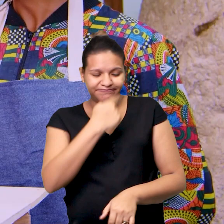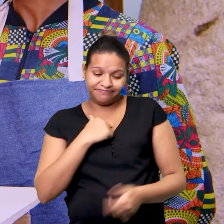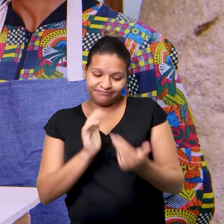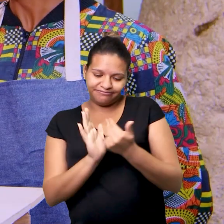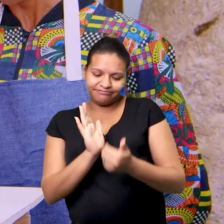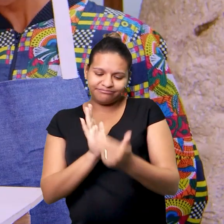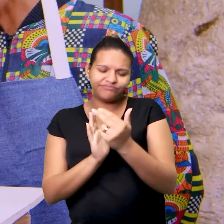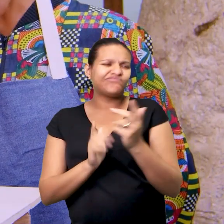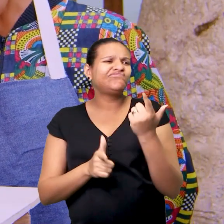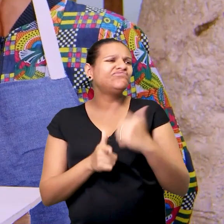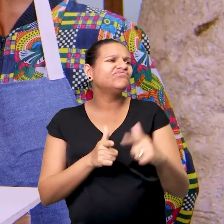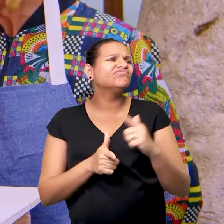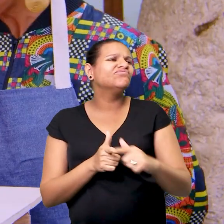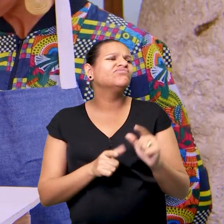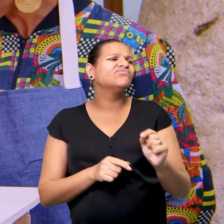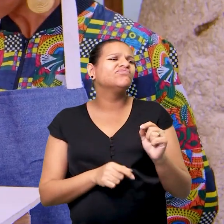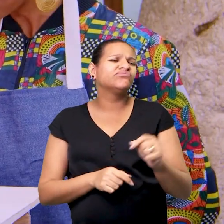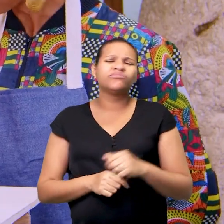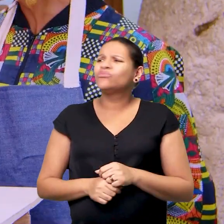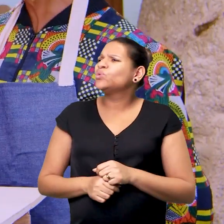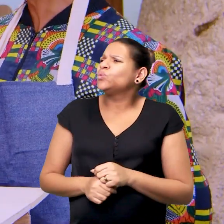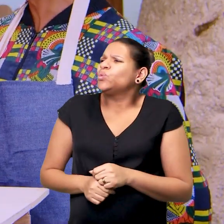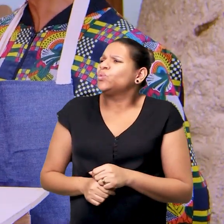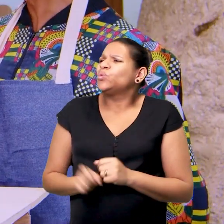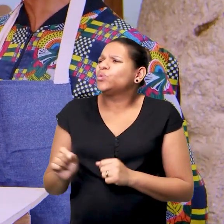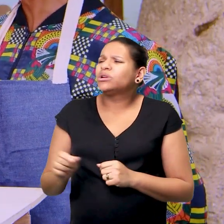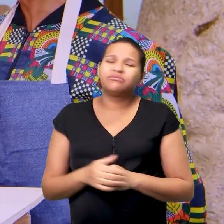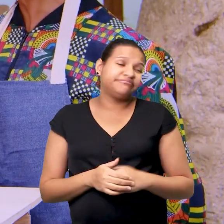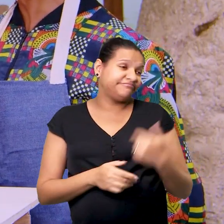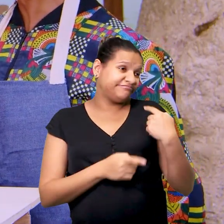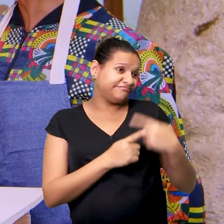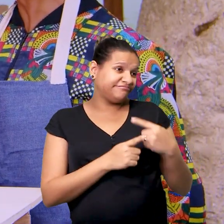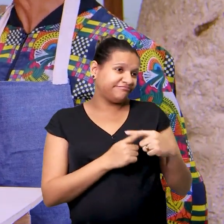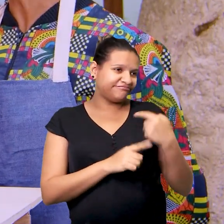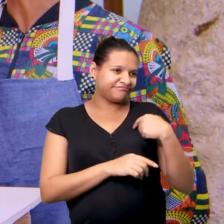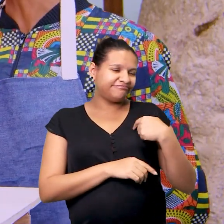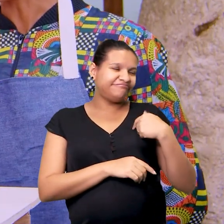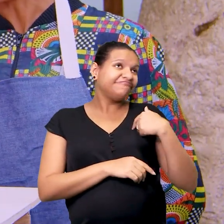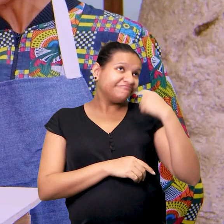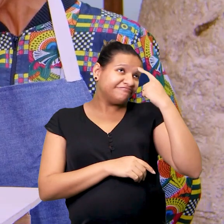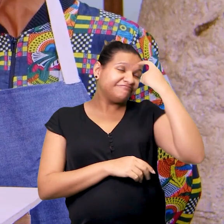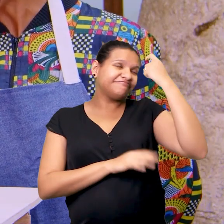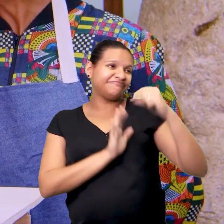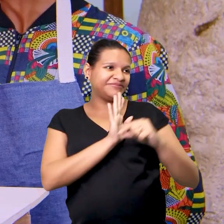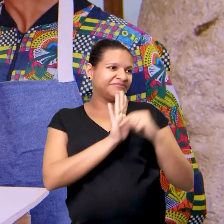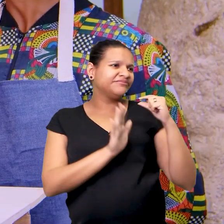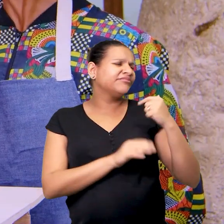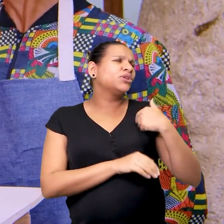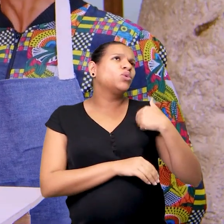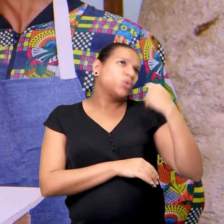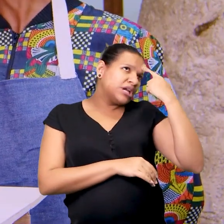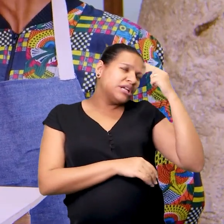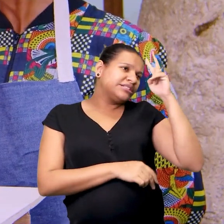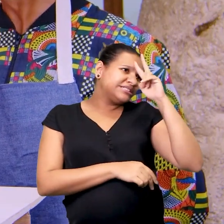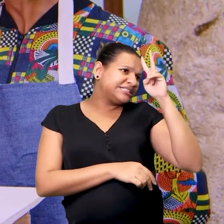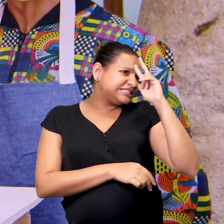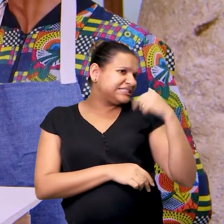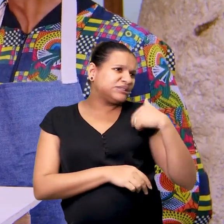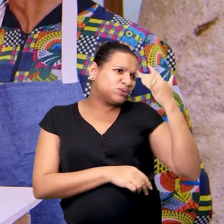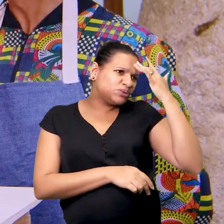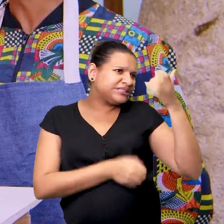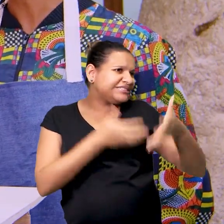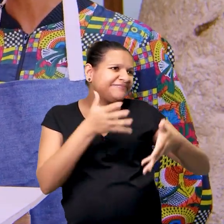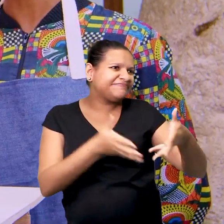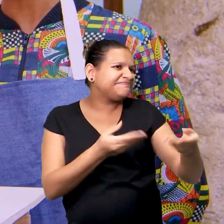probleminha. Qual? Ai, é que eu, o grande escritor Grover, estou tentando criar uma história, mas eu não sei o que